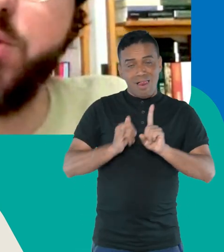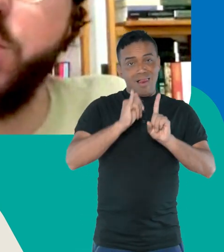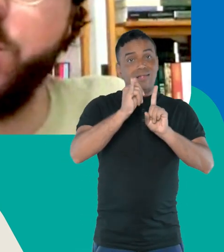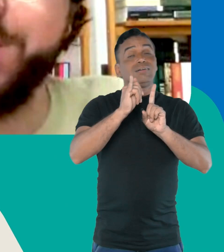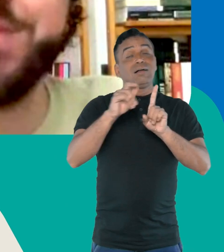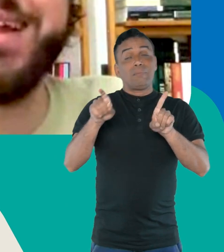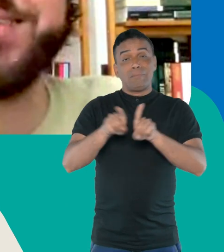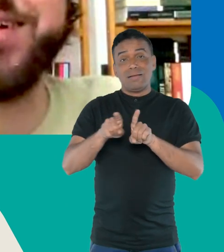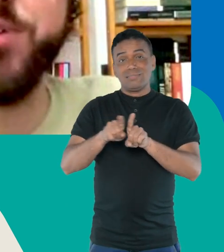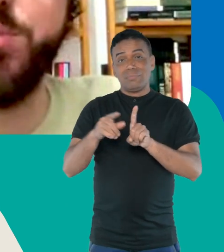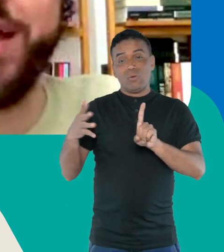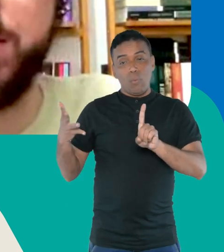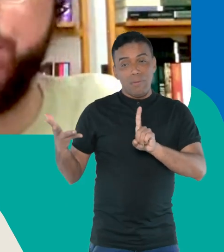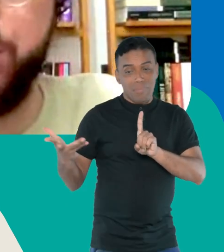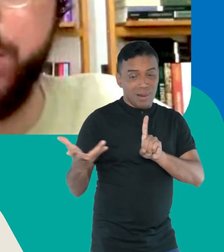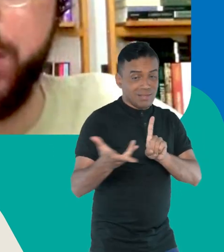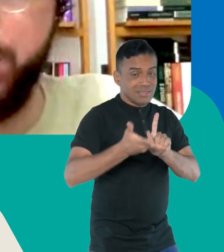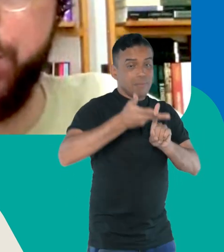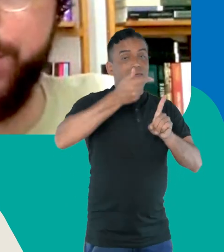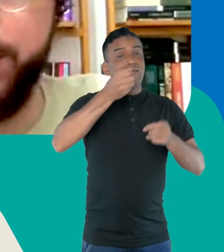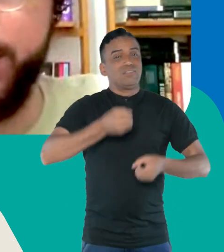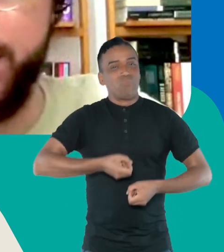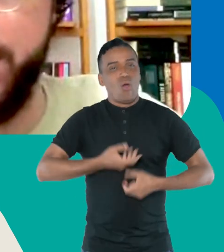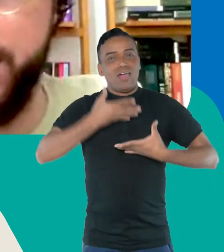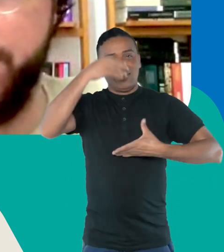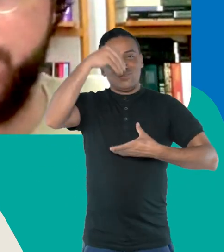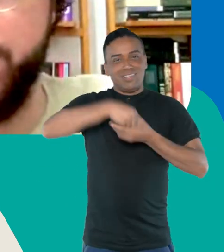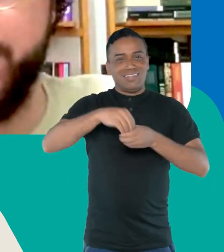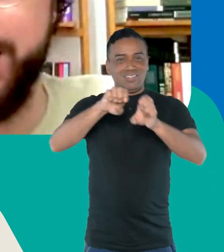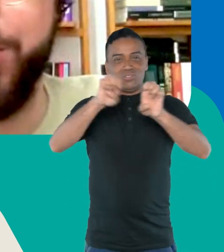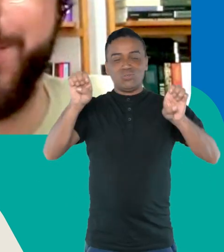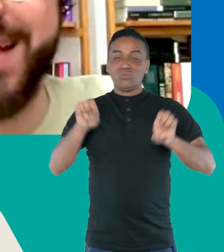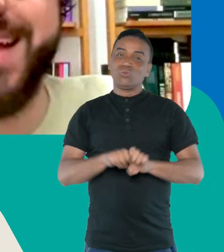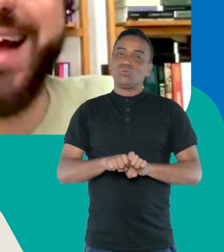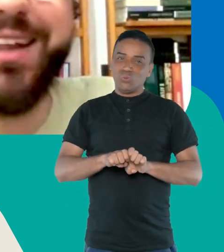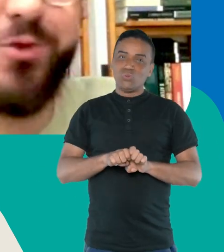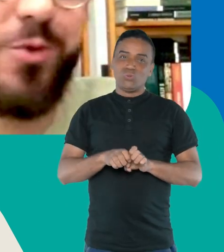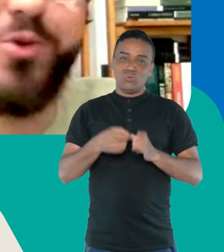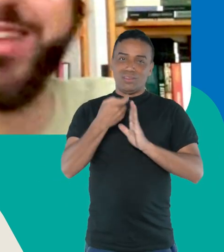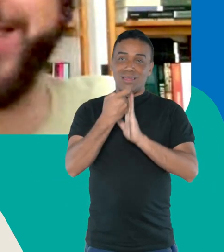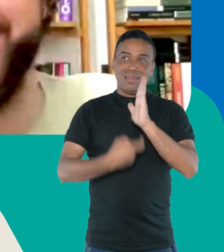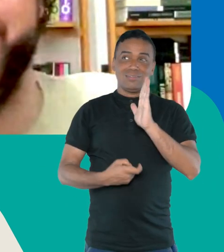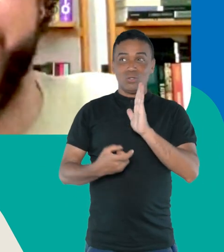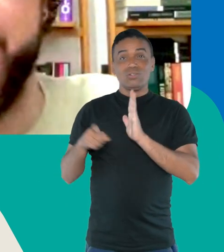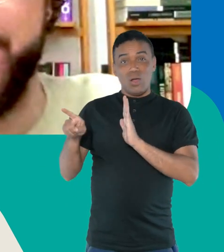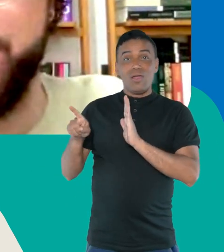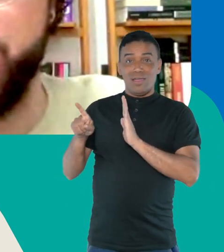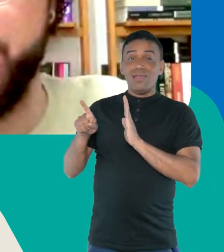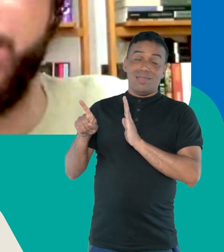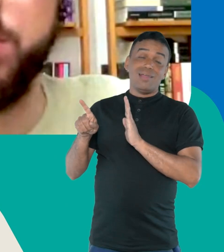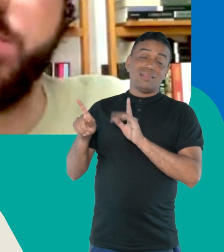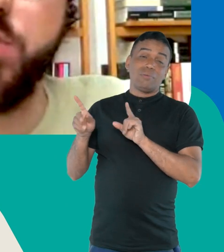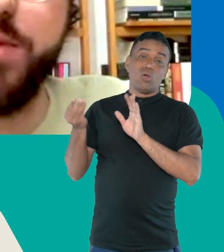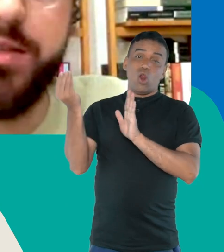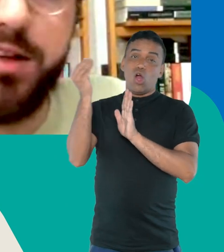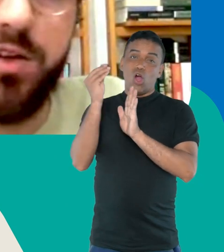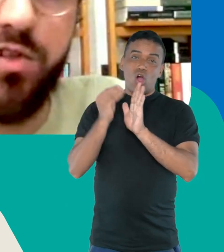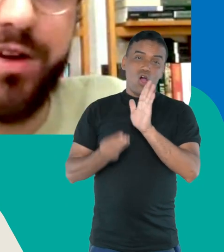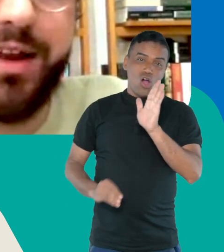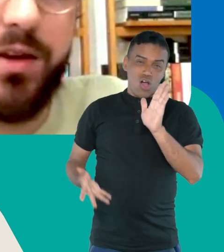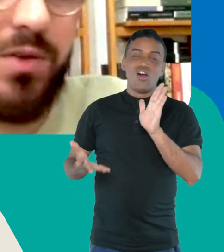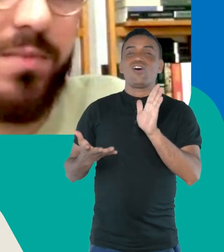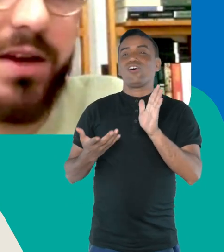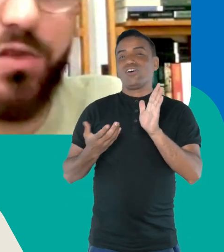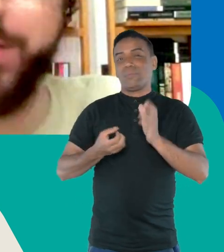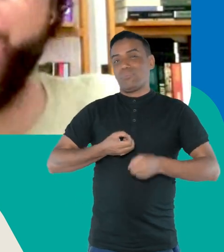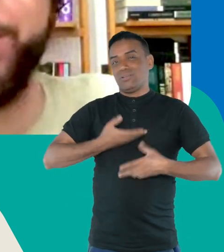mas também com o embelezamento poético do texto. O texto dele é muito maquiado com poesia, e isso sempre me inspirou